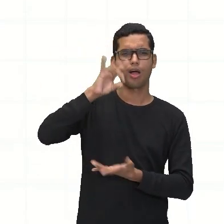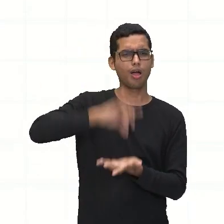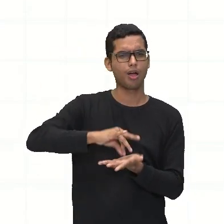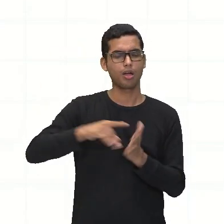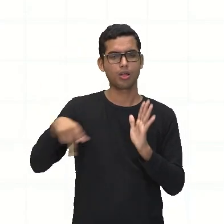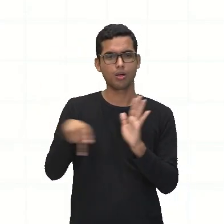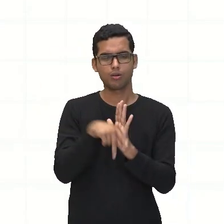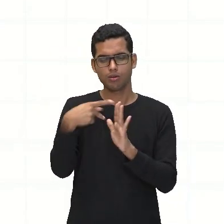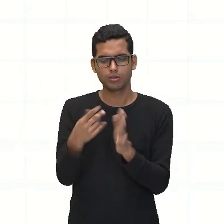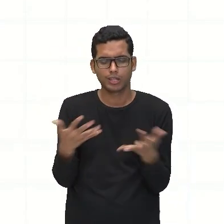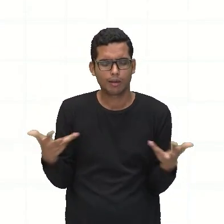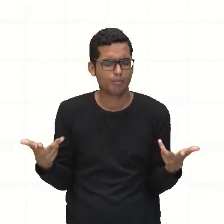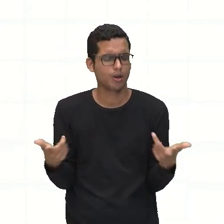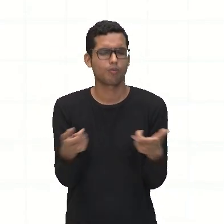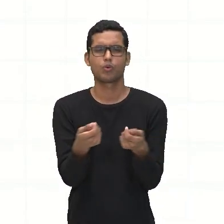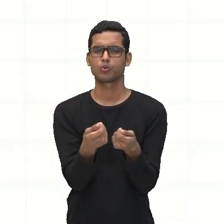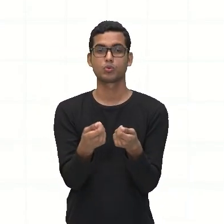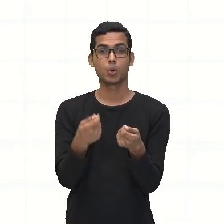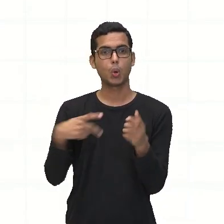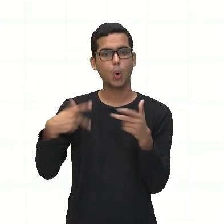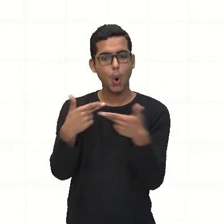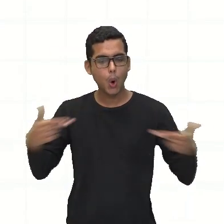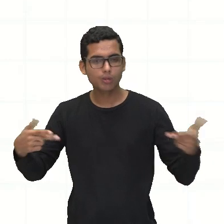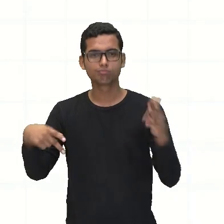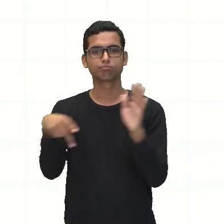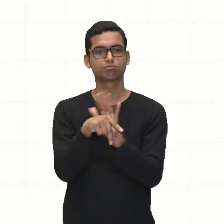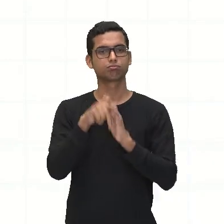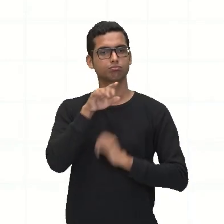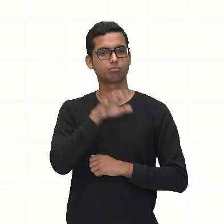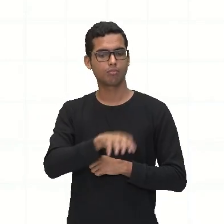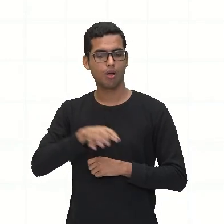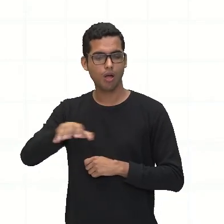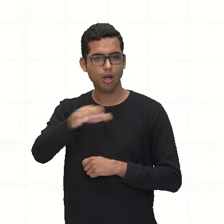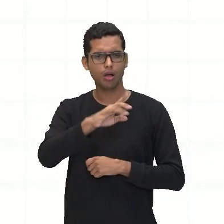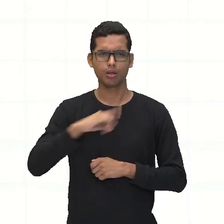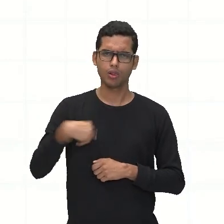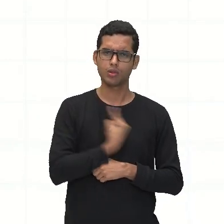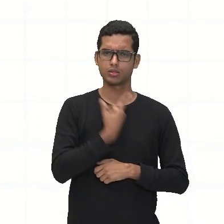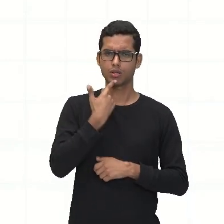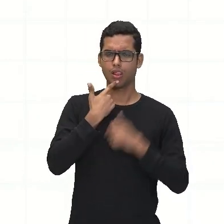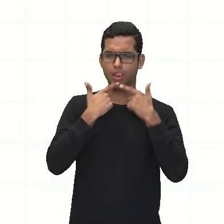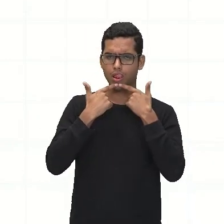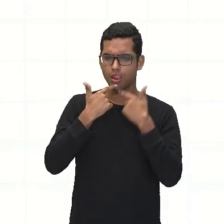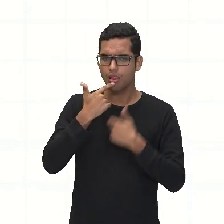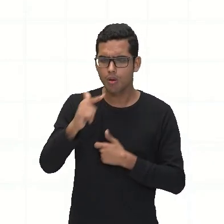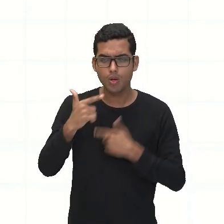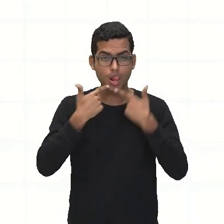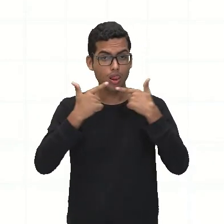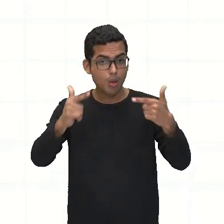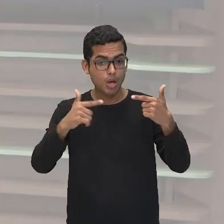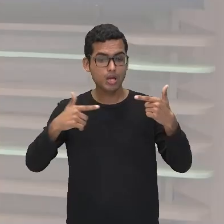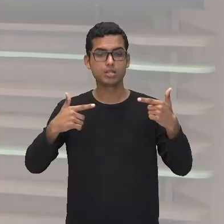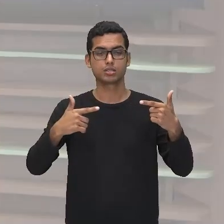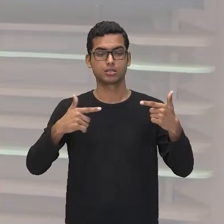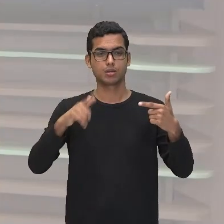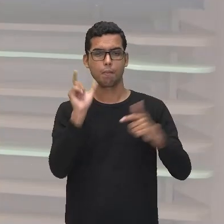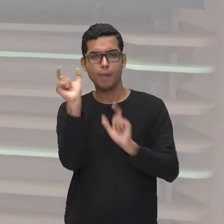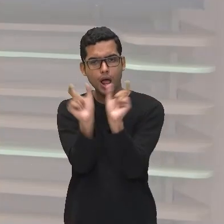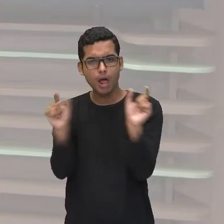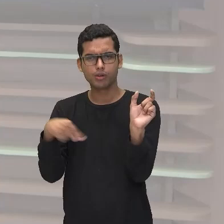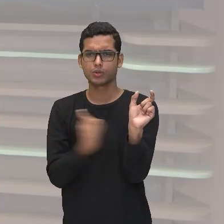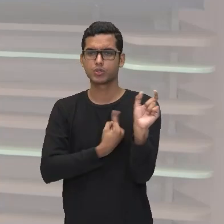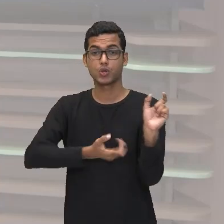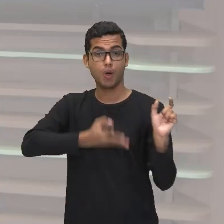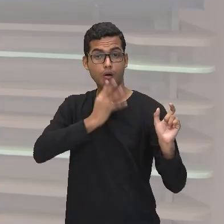o poema é construído com palavras que remetem à nossa linguagem, né? Palavras que são conhecidas só aqui